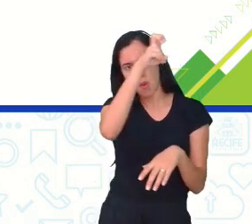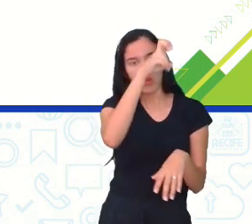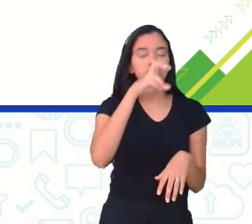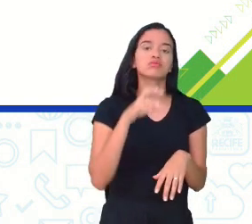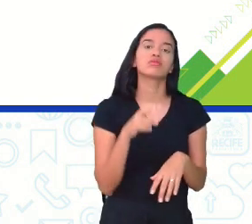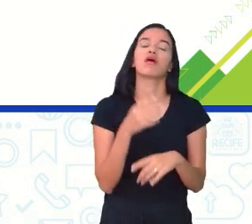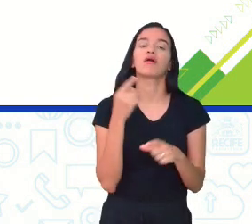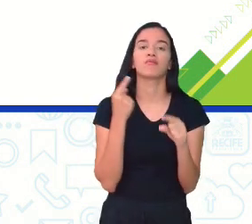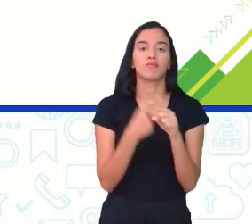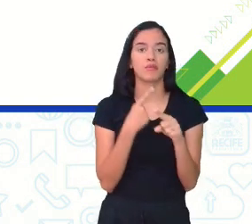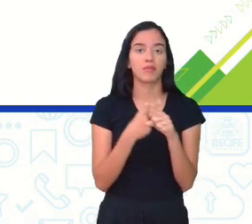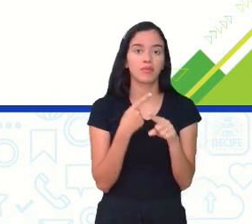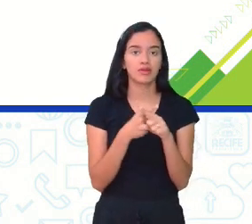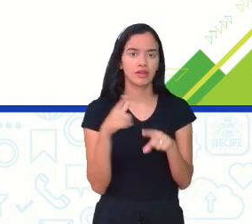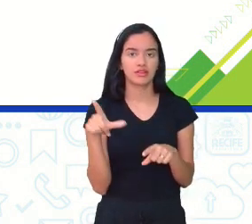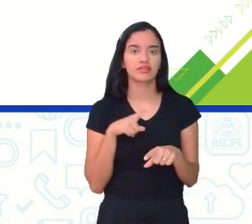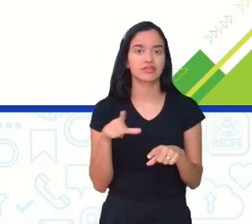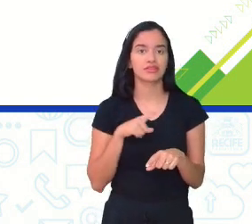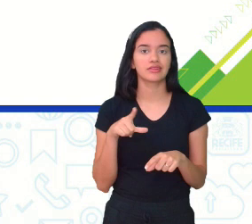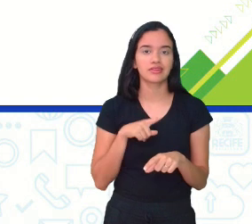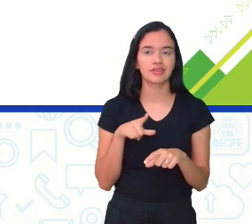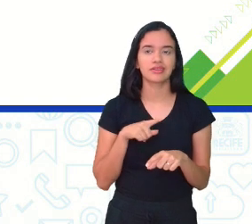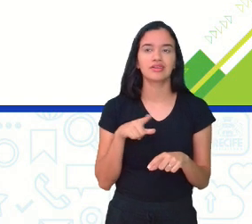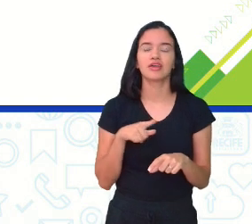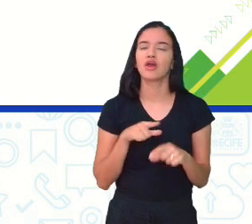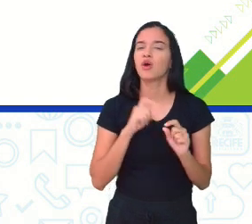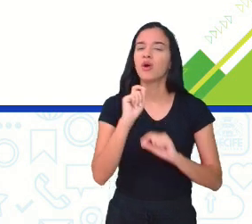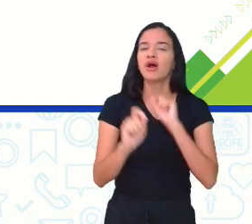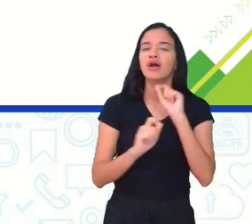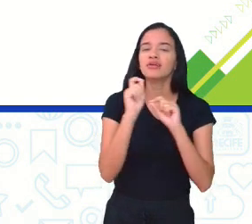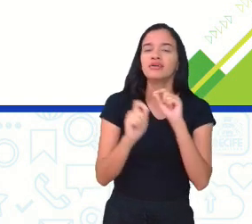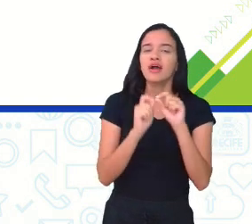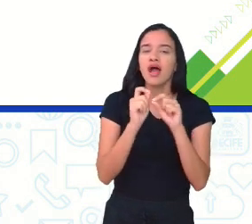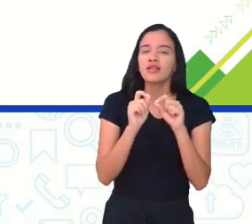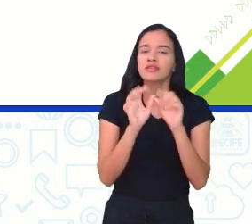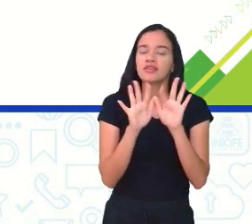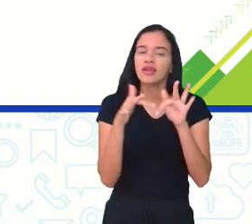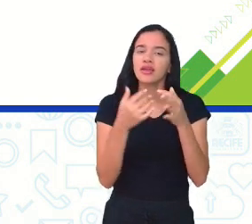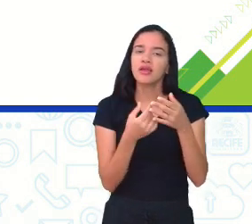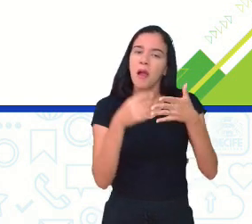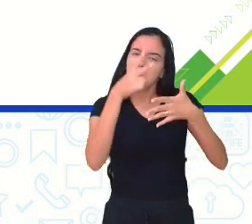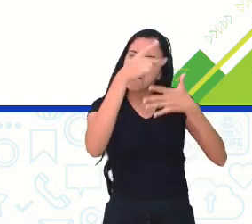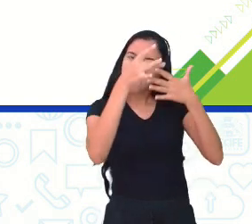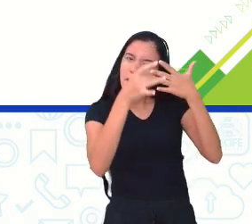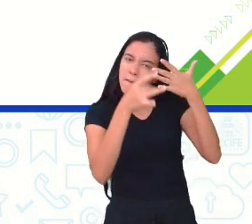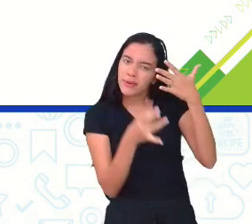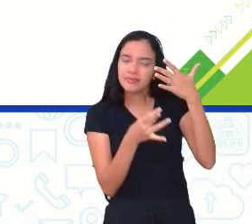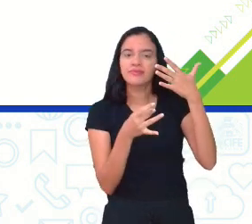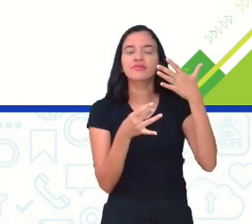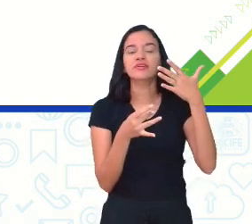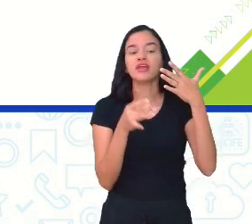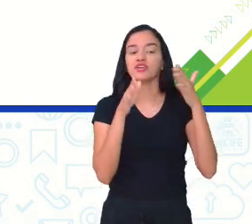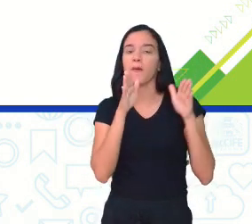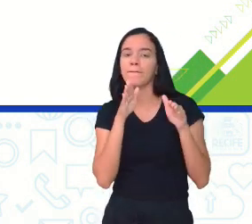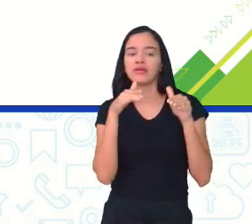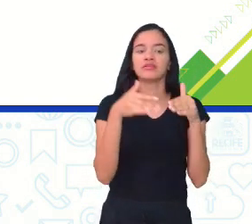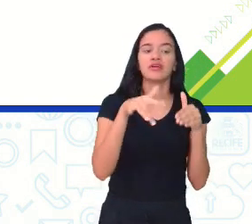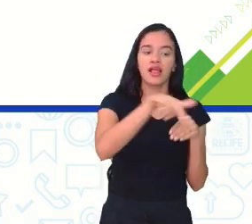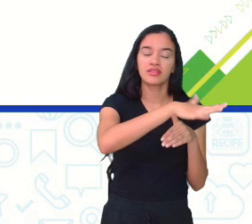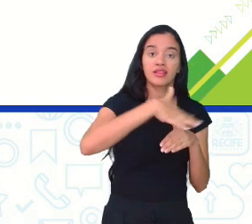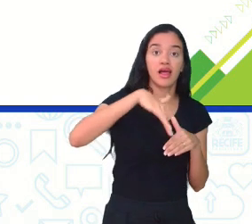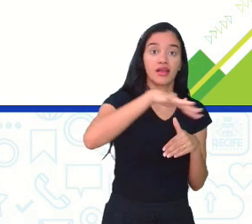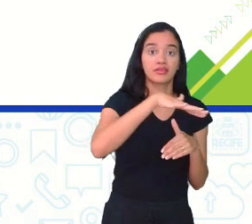Porque a força, ela tem aí algo mais destrinchado, né? Algo mais específico dentro